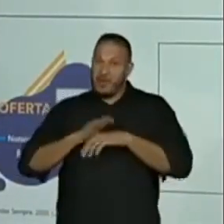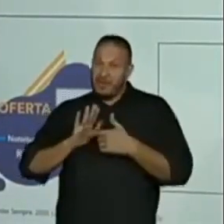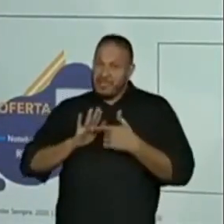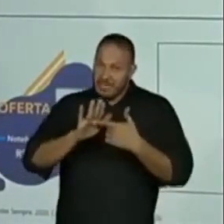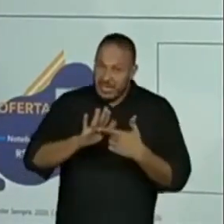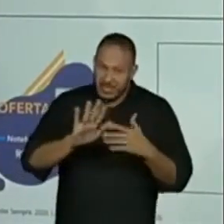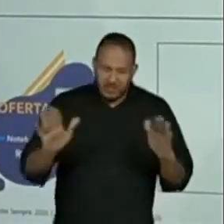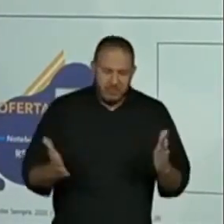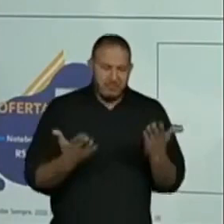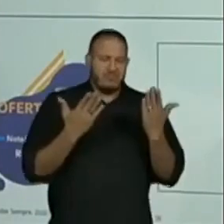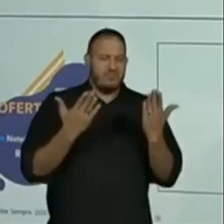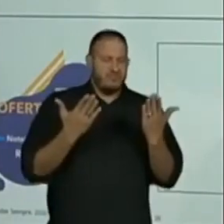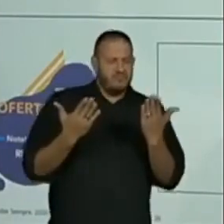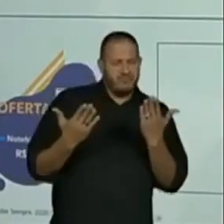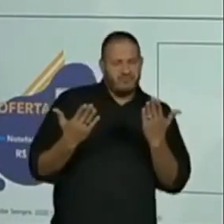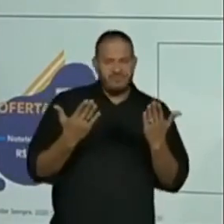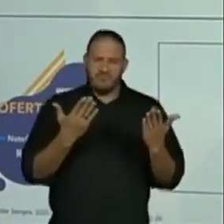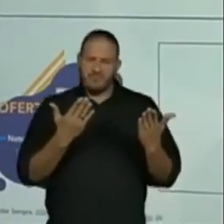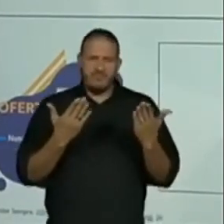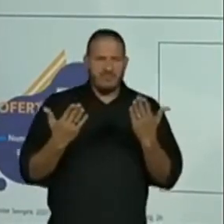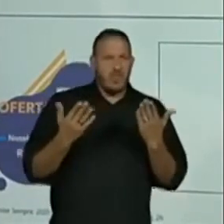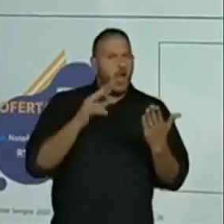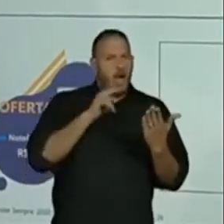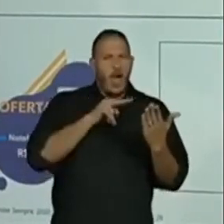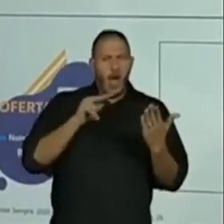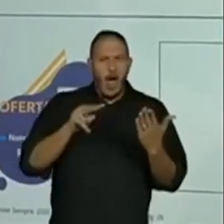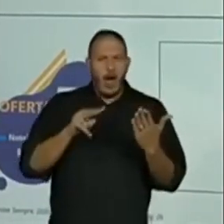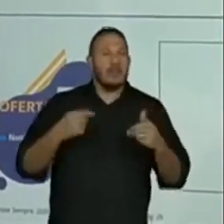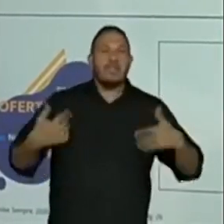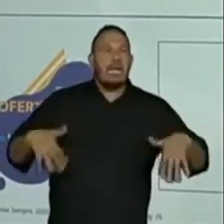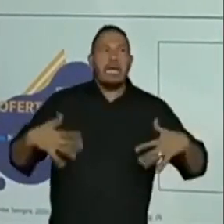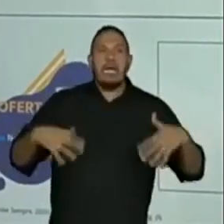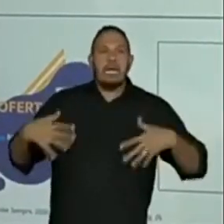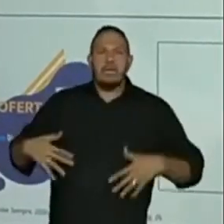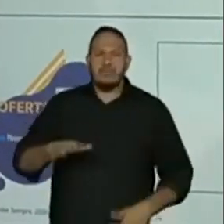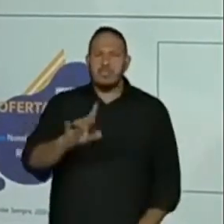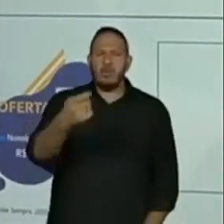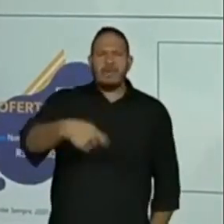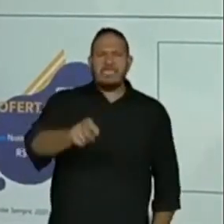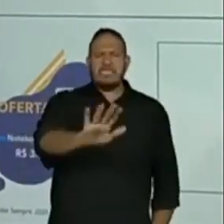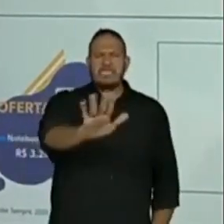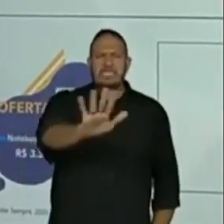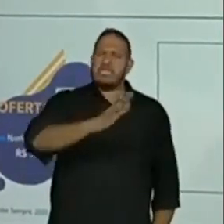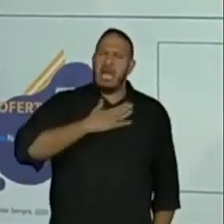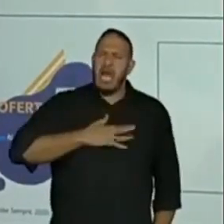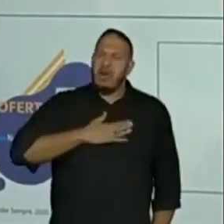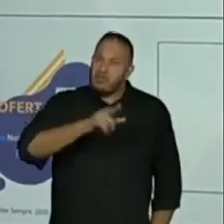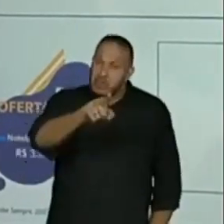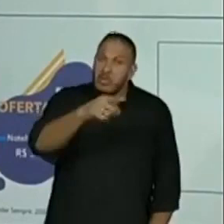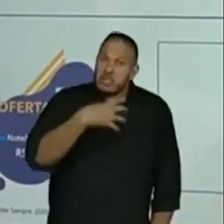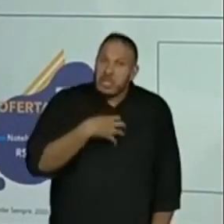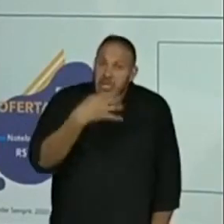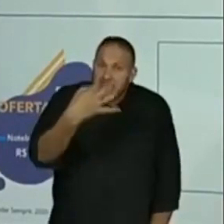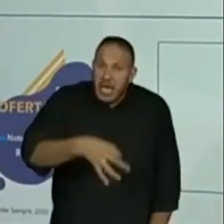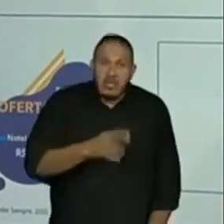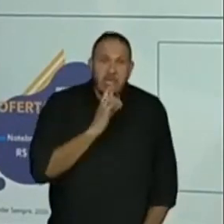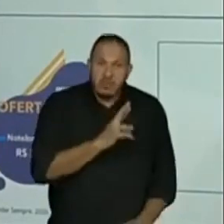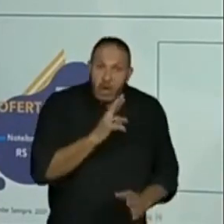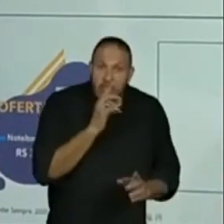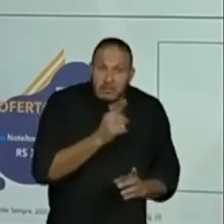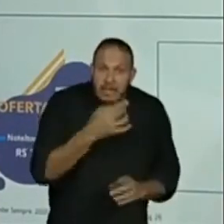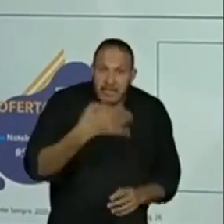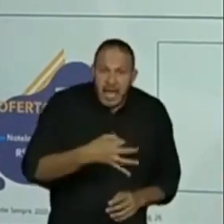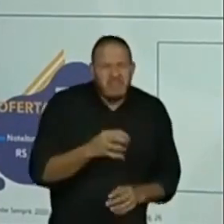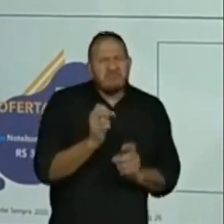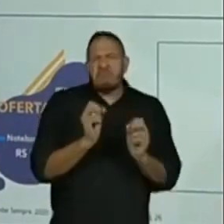apresento, olhe com atenção, mas não se desespere. Pode ser que a sua maneira esteja certa, esteja correta, tá